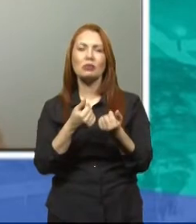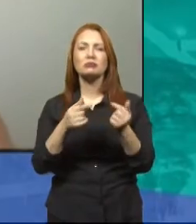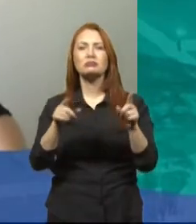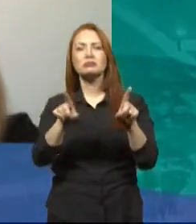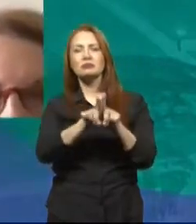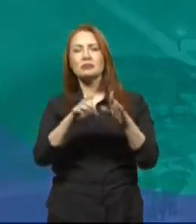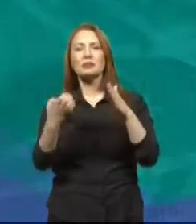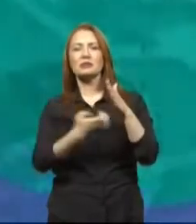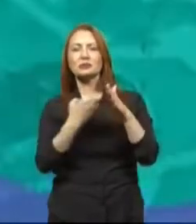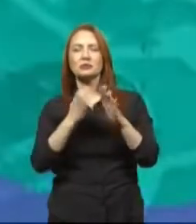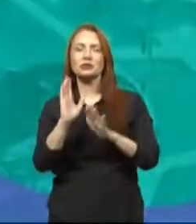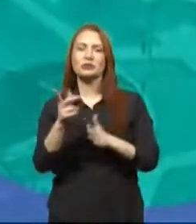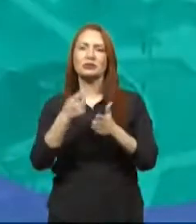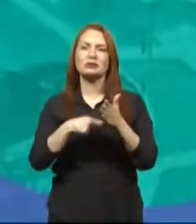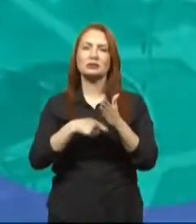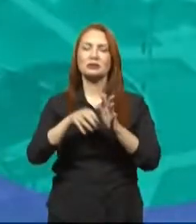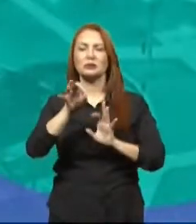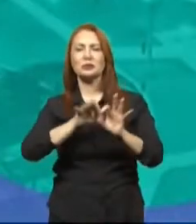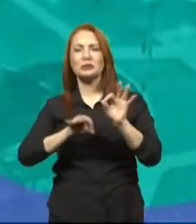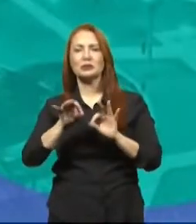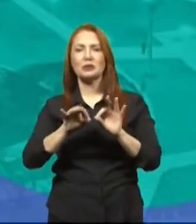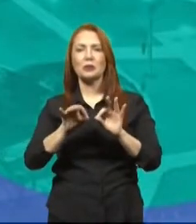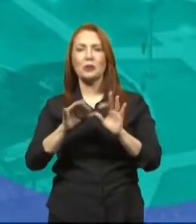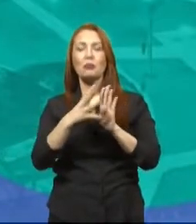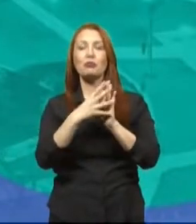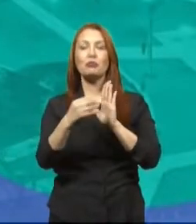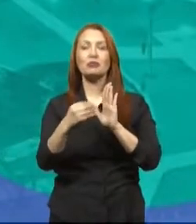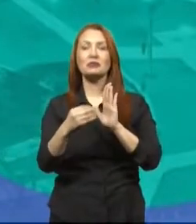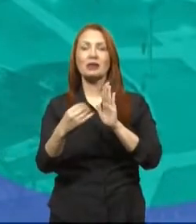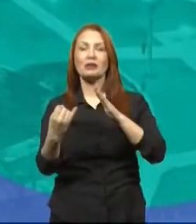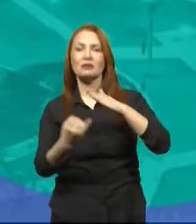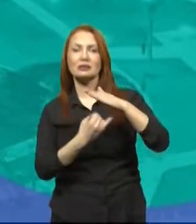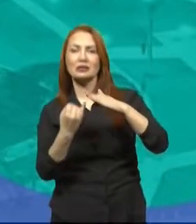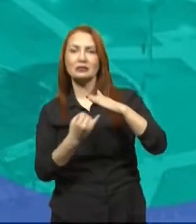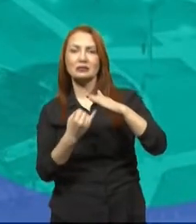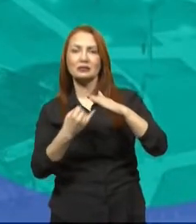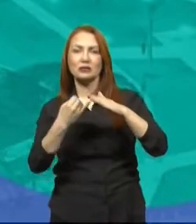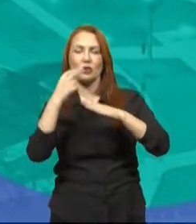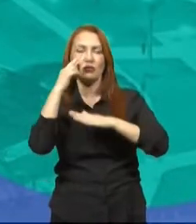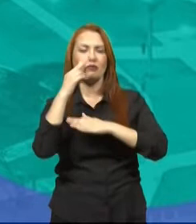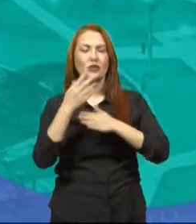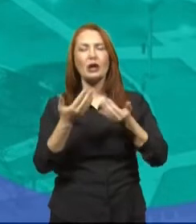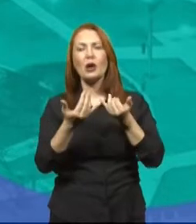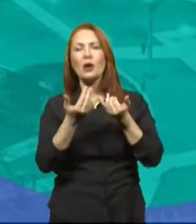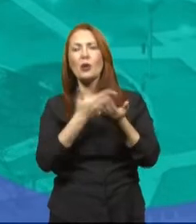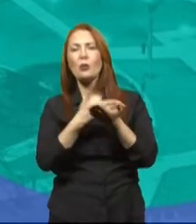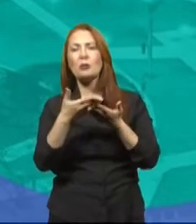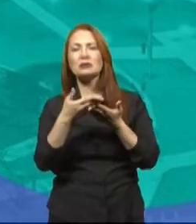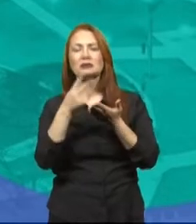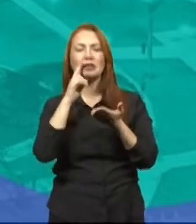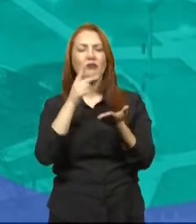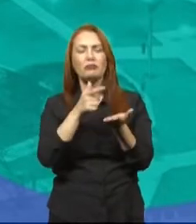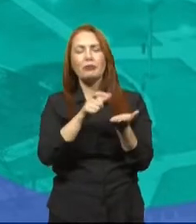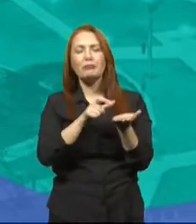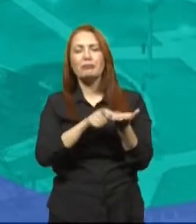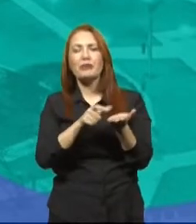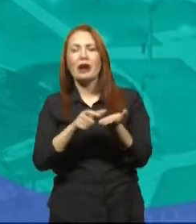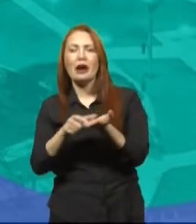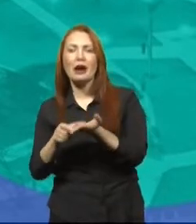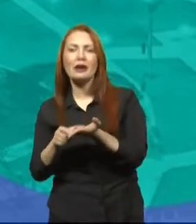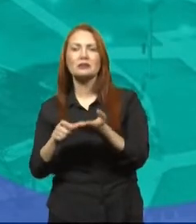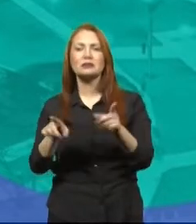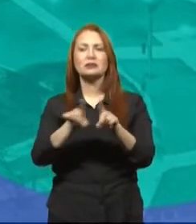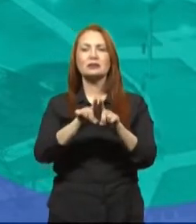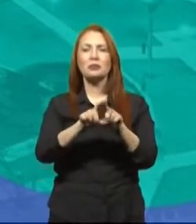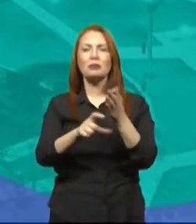vão mudar. Os modelos de negócio da indústria, você vai começar a ter hardware as a service, você vai começar a ter a produtização de